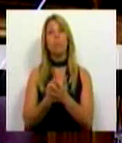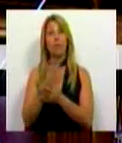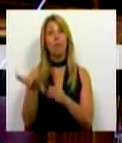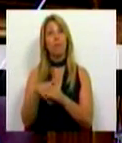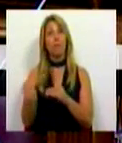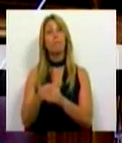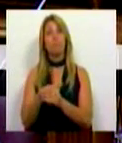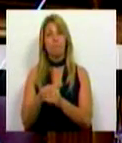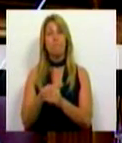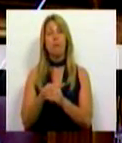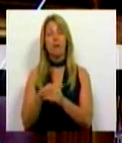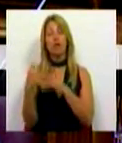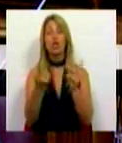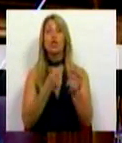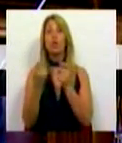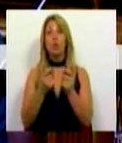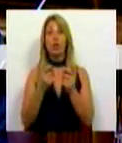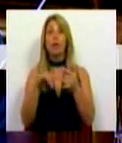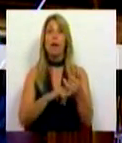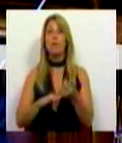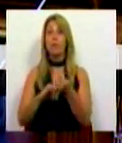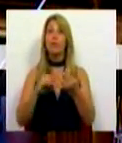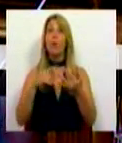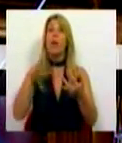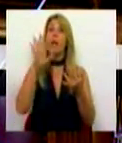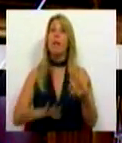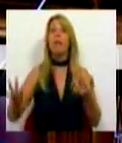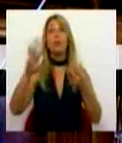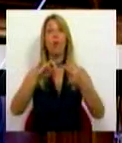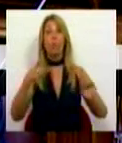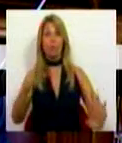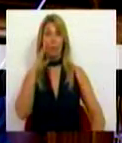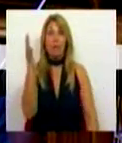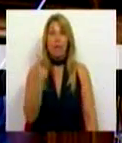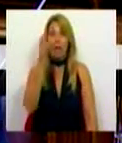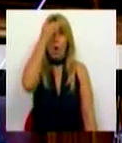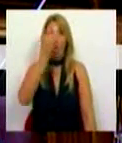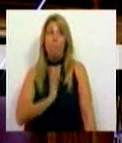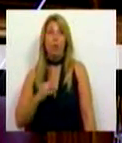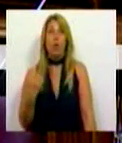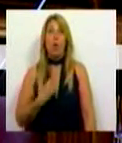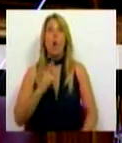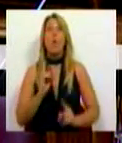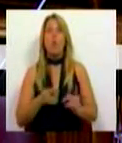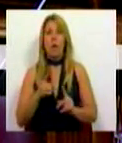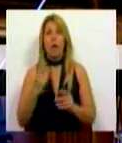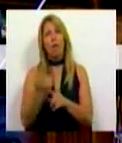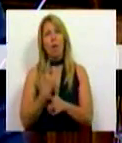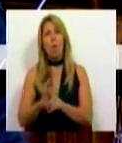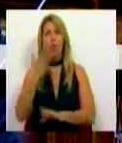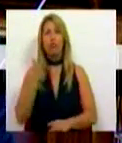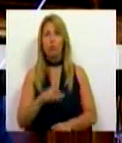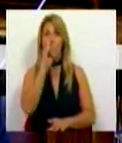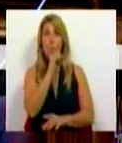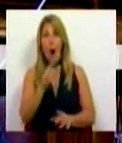parte da Associação Nacional de Municípios, tentando aquilo que, na nossa opinião, é corrigir uma injustiça. Já